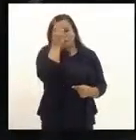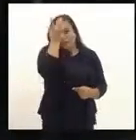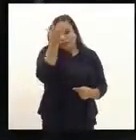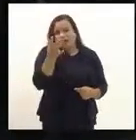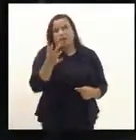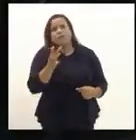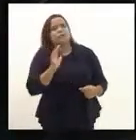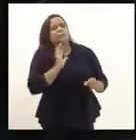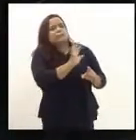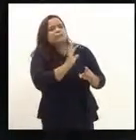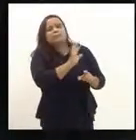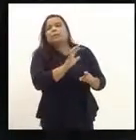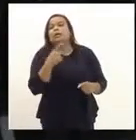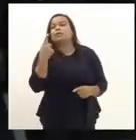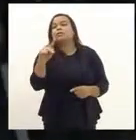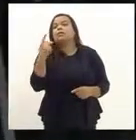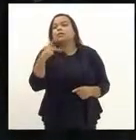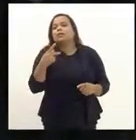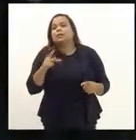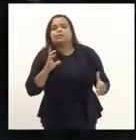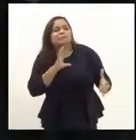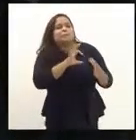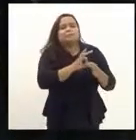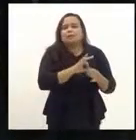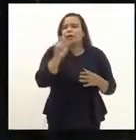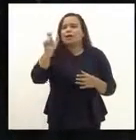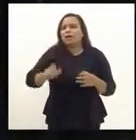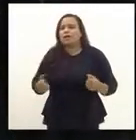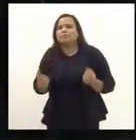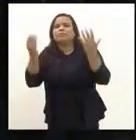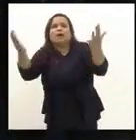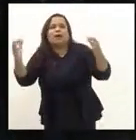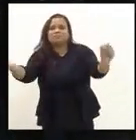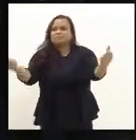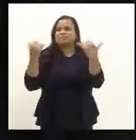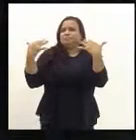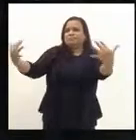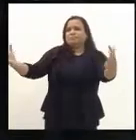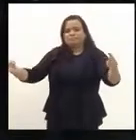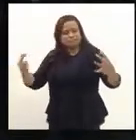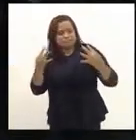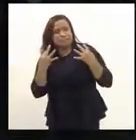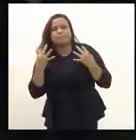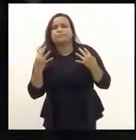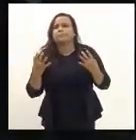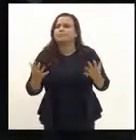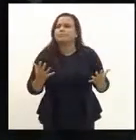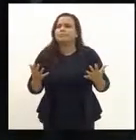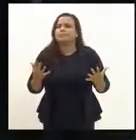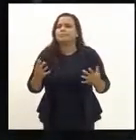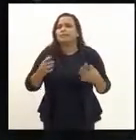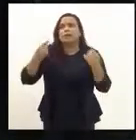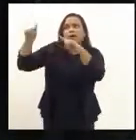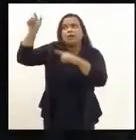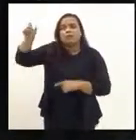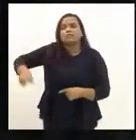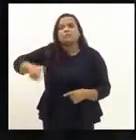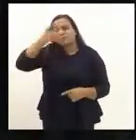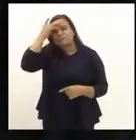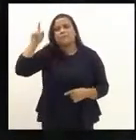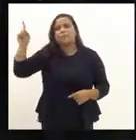antecedeu faz ela joga ela joga para plateia ela joga para o nicho dele agora não ataca essas pessoas estão ali não porque são pessoas de bem